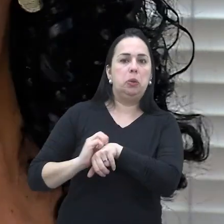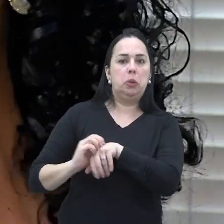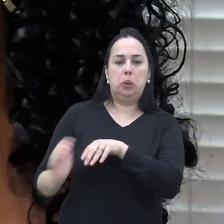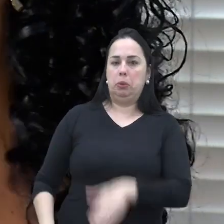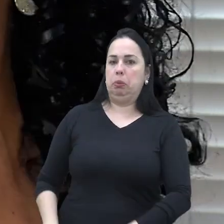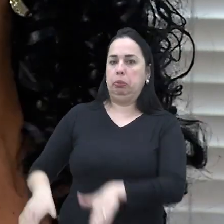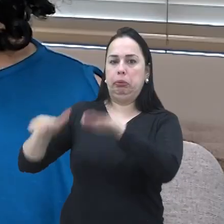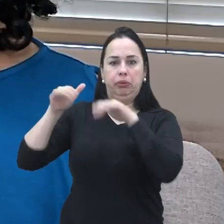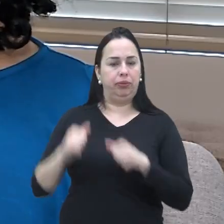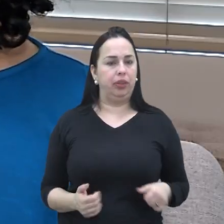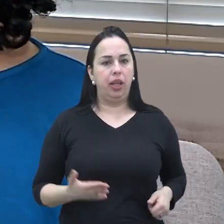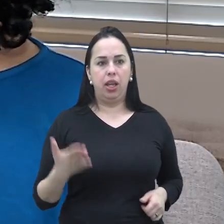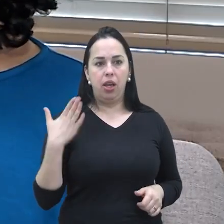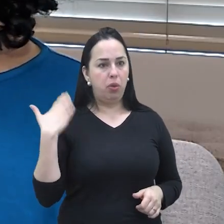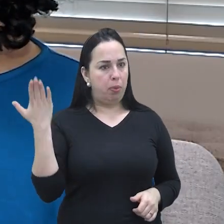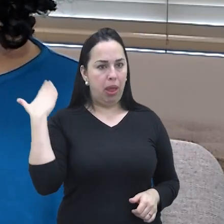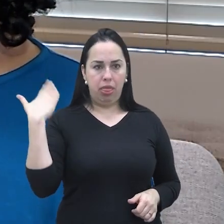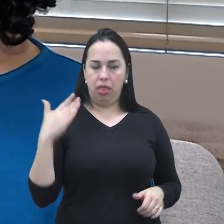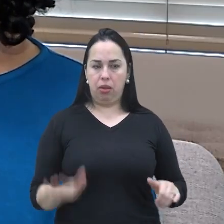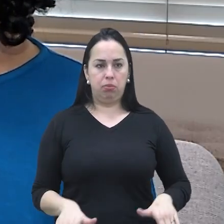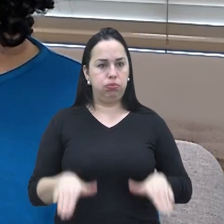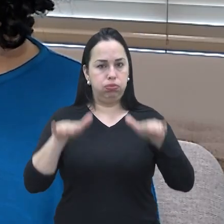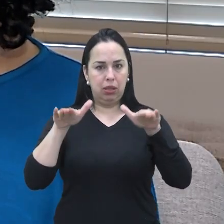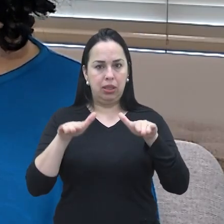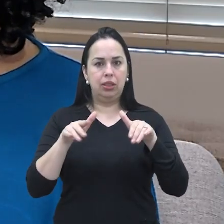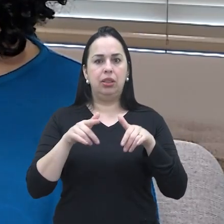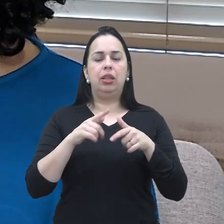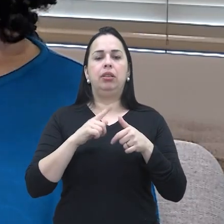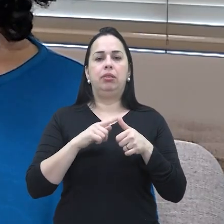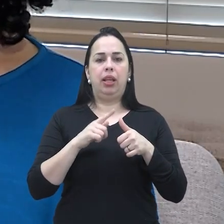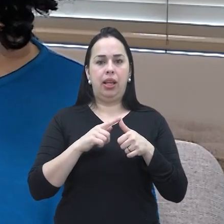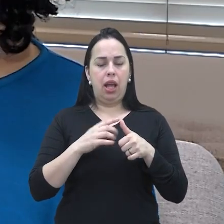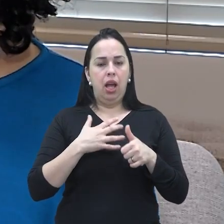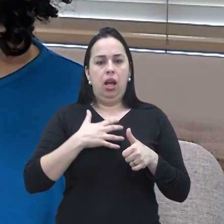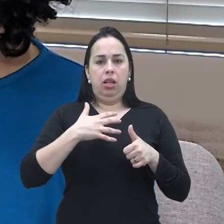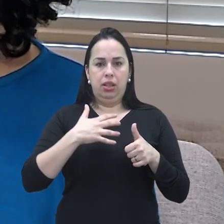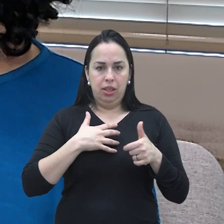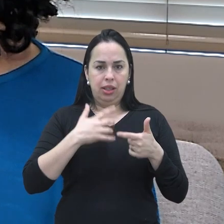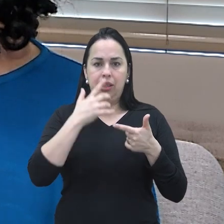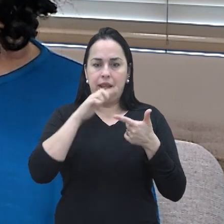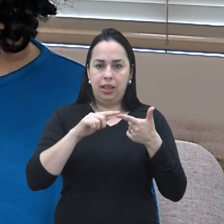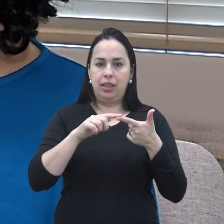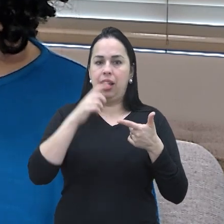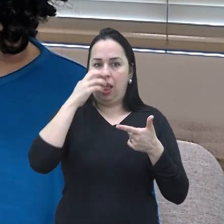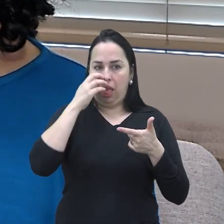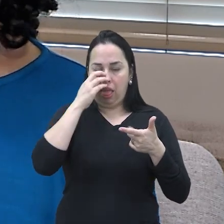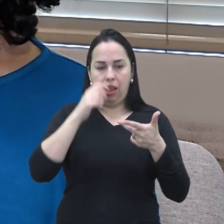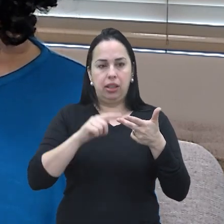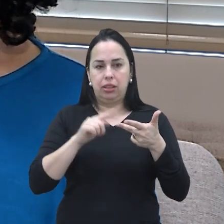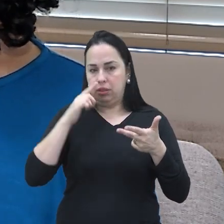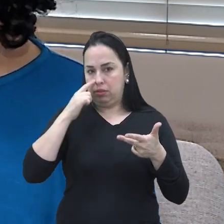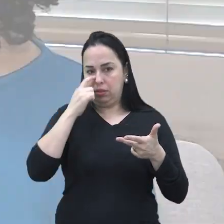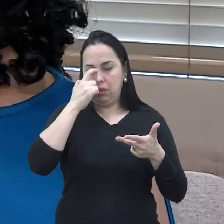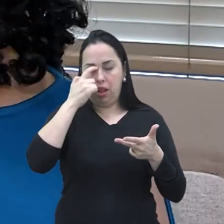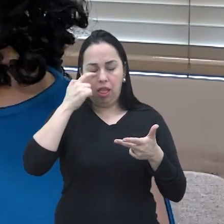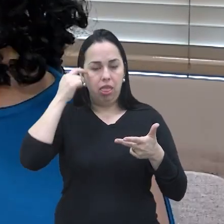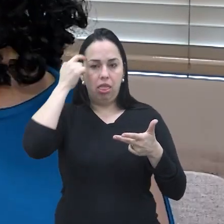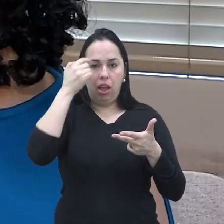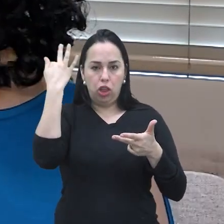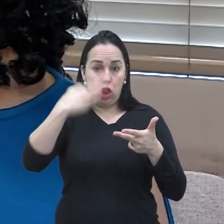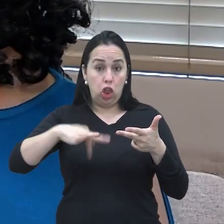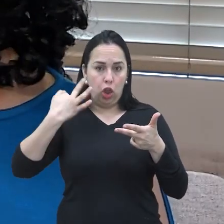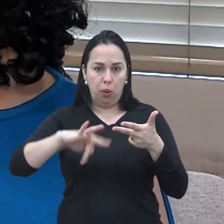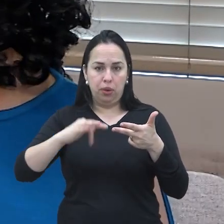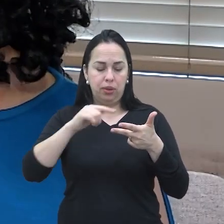a infância. Eu tenho alergia desde criança. Eu tenho a bronquite asmática, né? Tenho a rinite e sinusite. Ataca